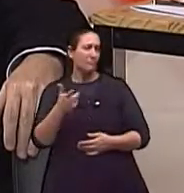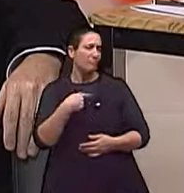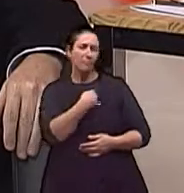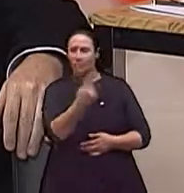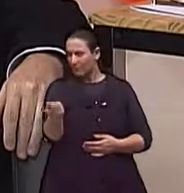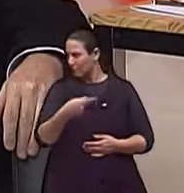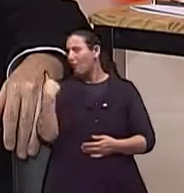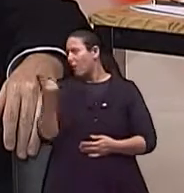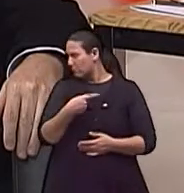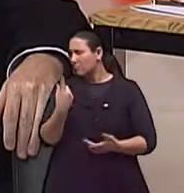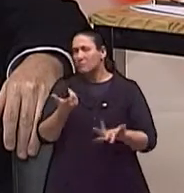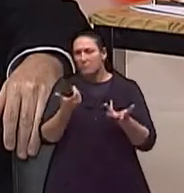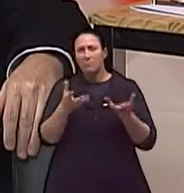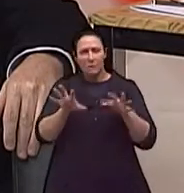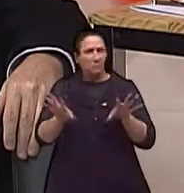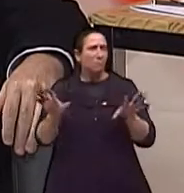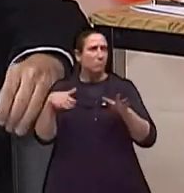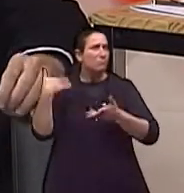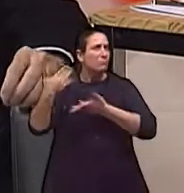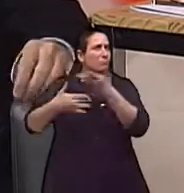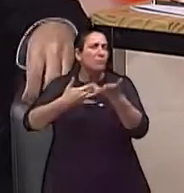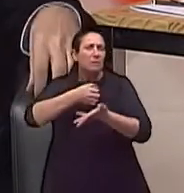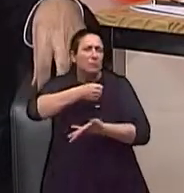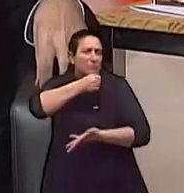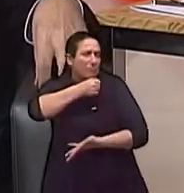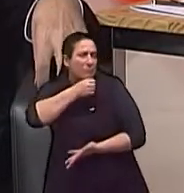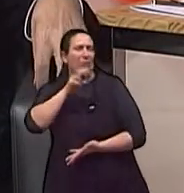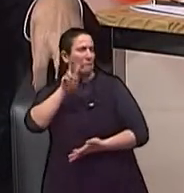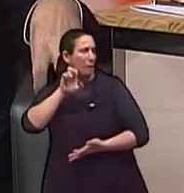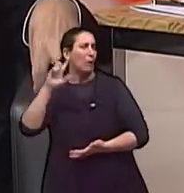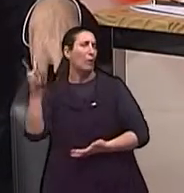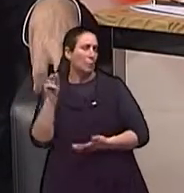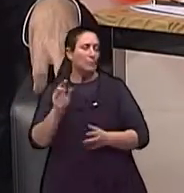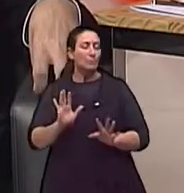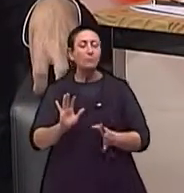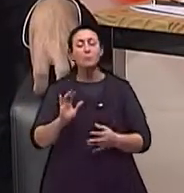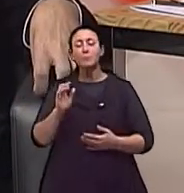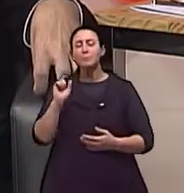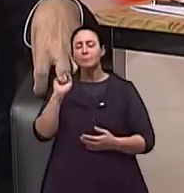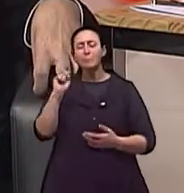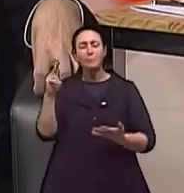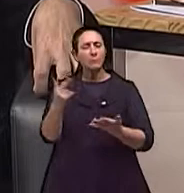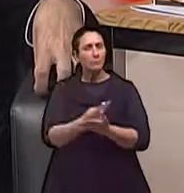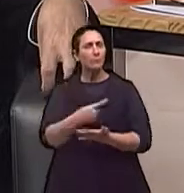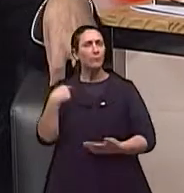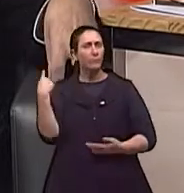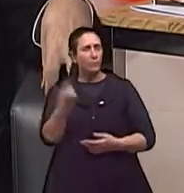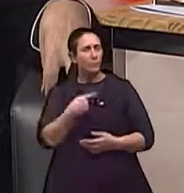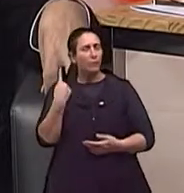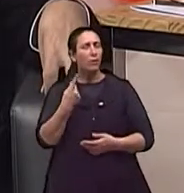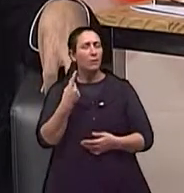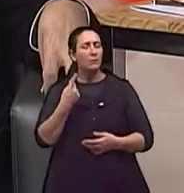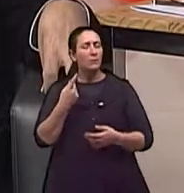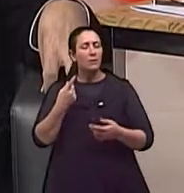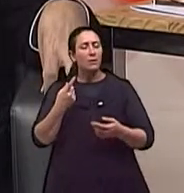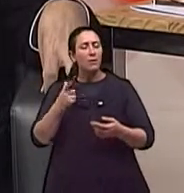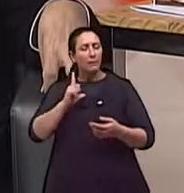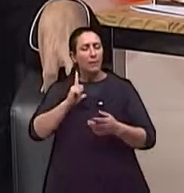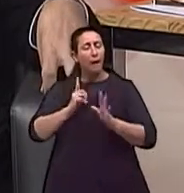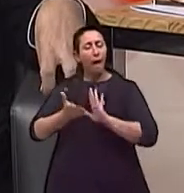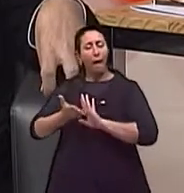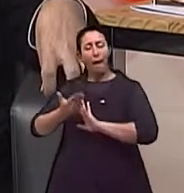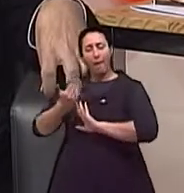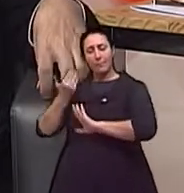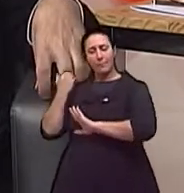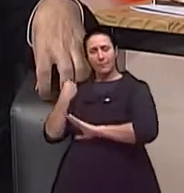estamos gradativamente nos aproximando disso então a gente assent tuas as nossas características prévias